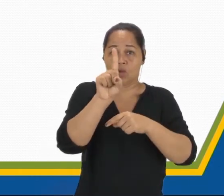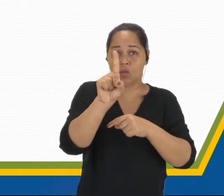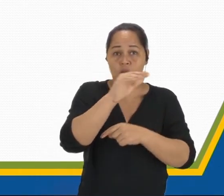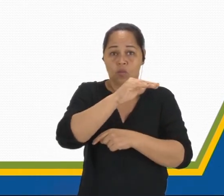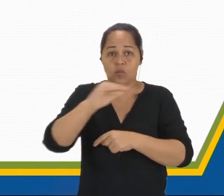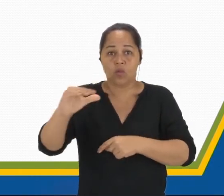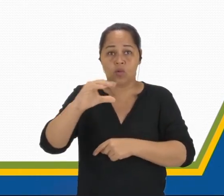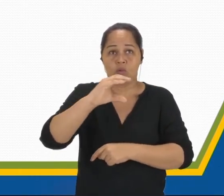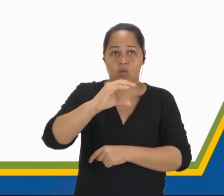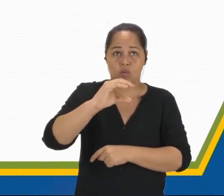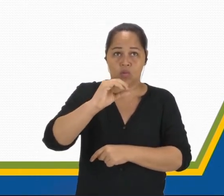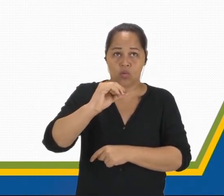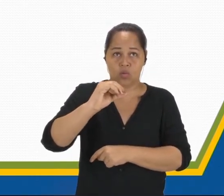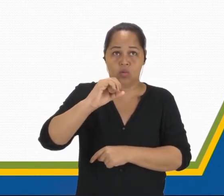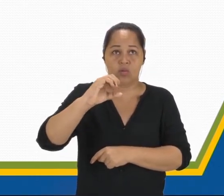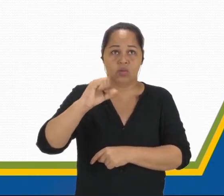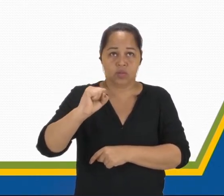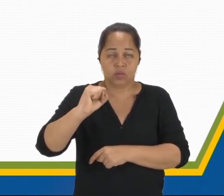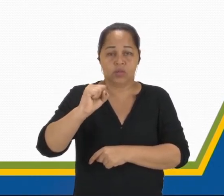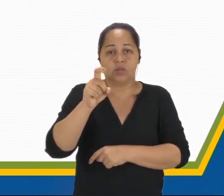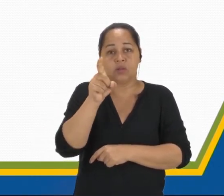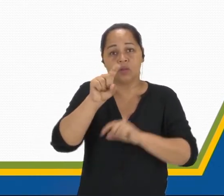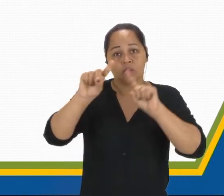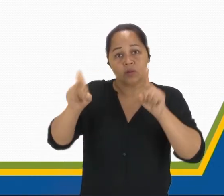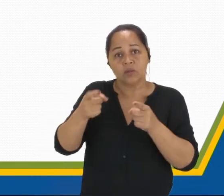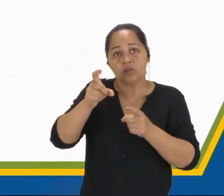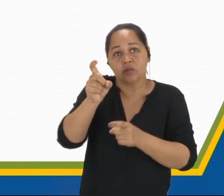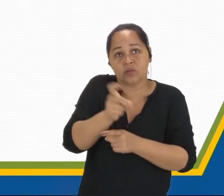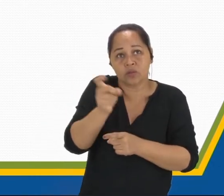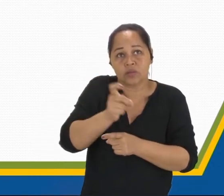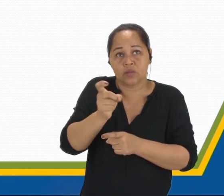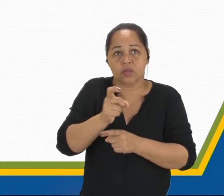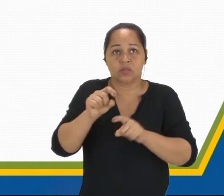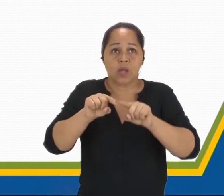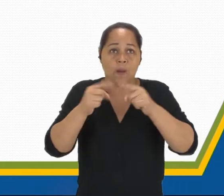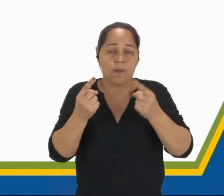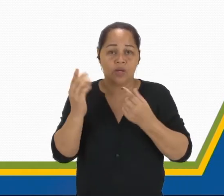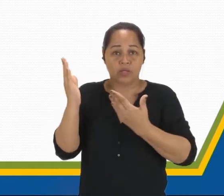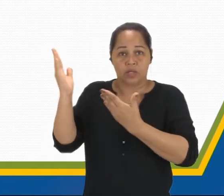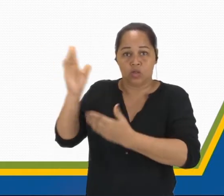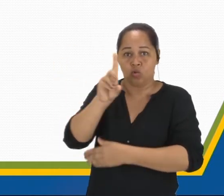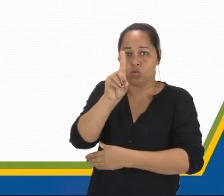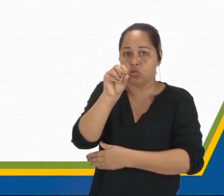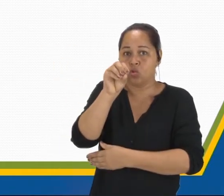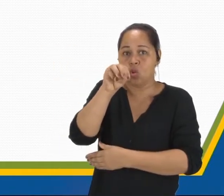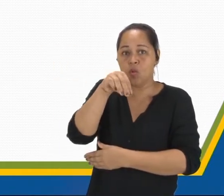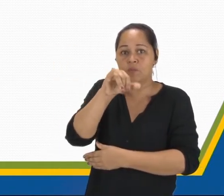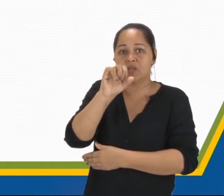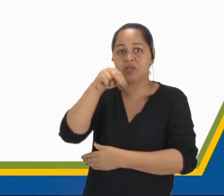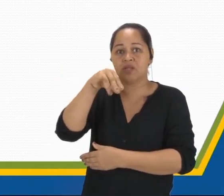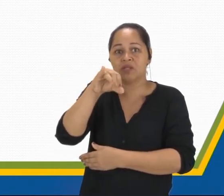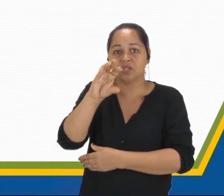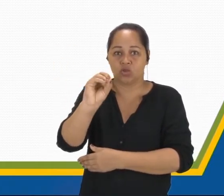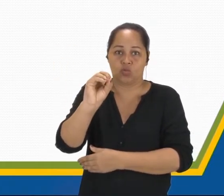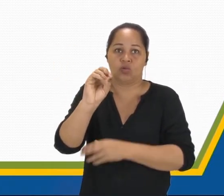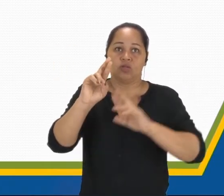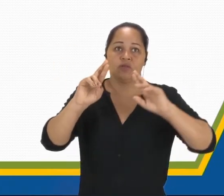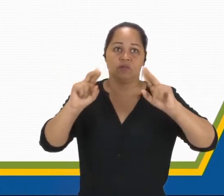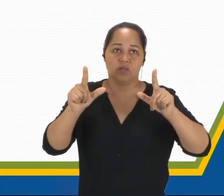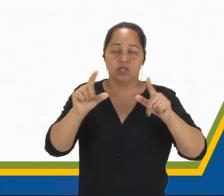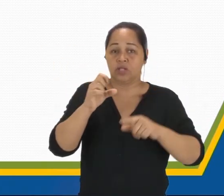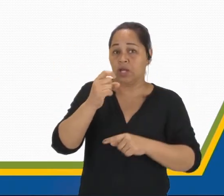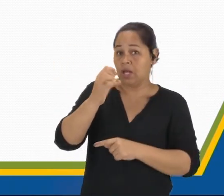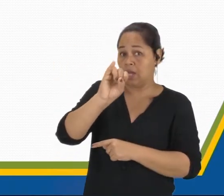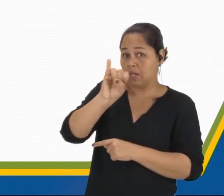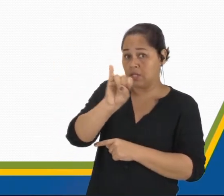de comportamento, tá ok, pessoal? Então, é só para que a gente possa entender por que o gráfico muda em relação aos anteriores, certinho? É só